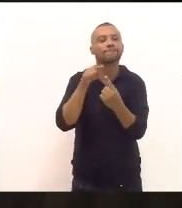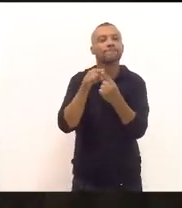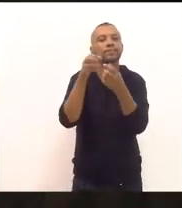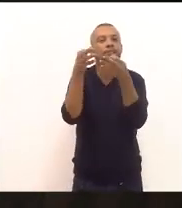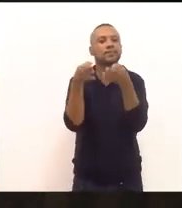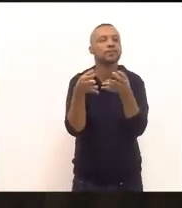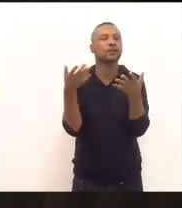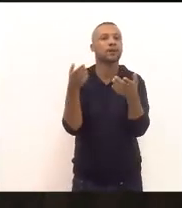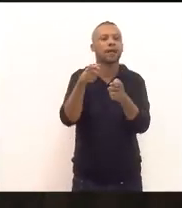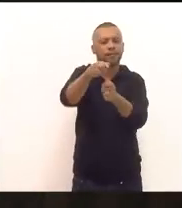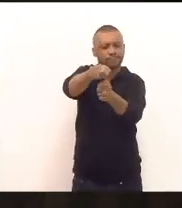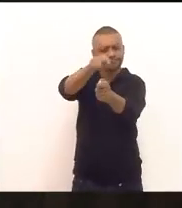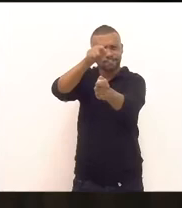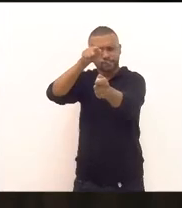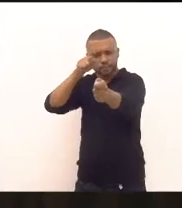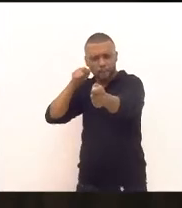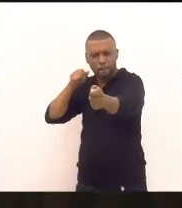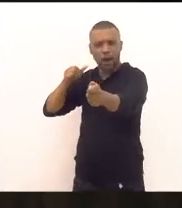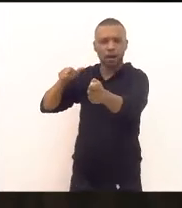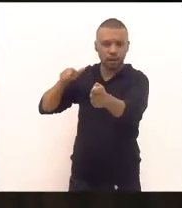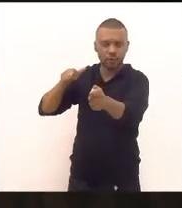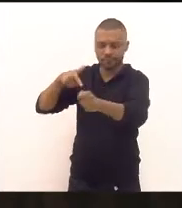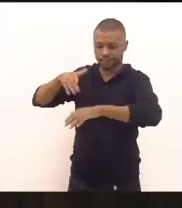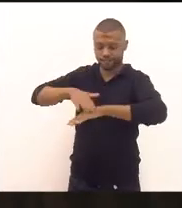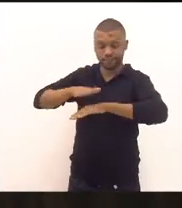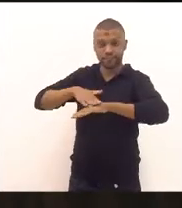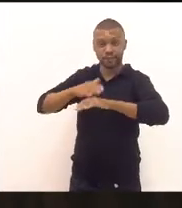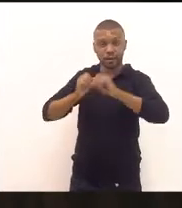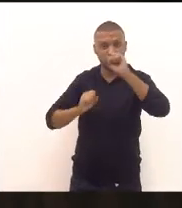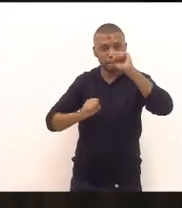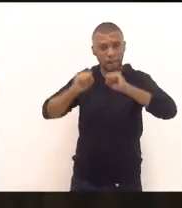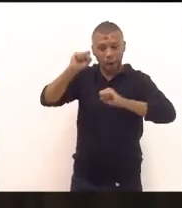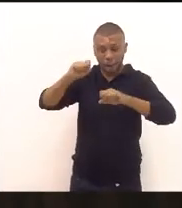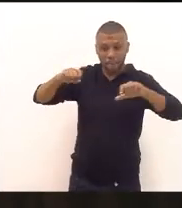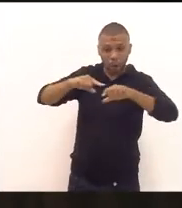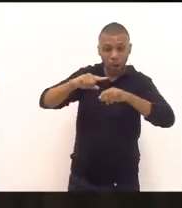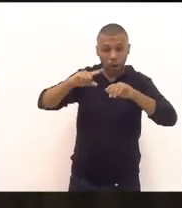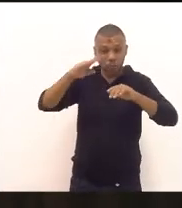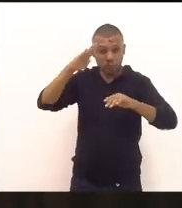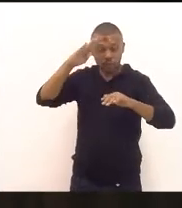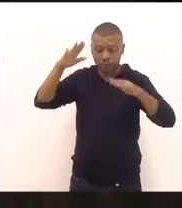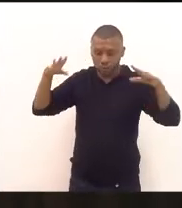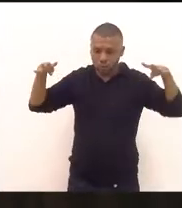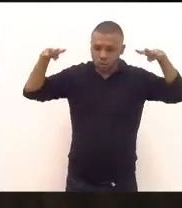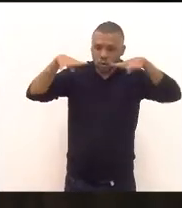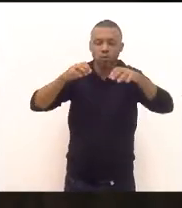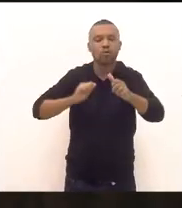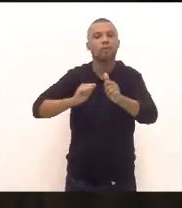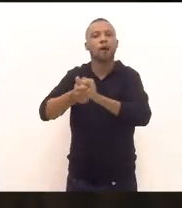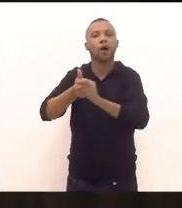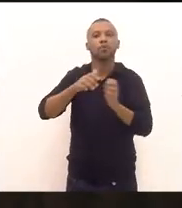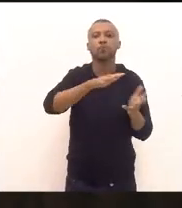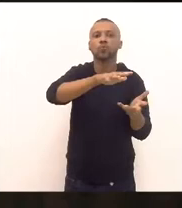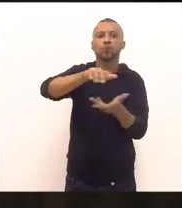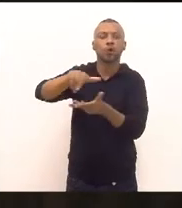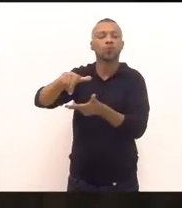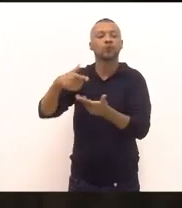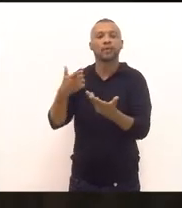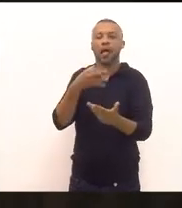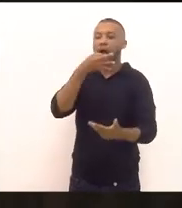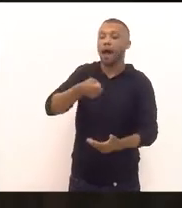a flecha lançada por Paulinho no maior evento o motivo do mundo é de uma